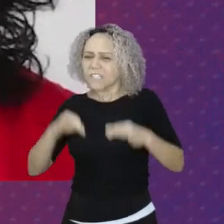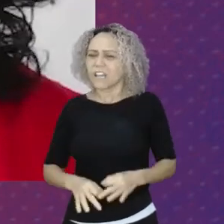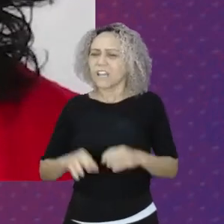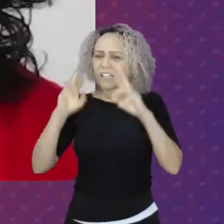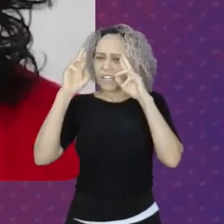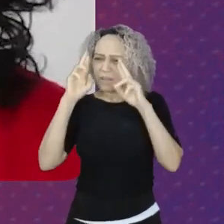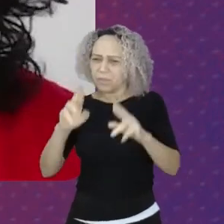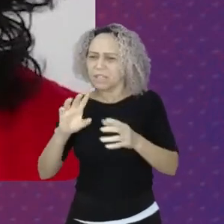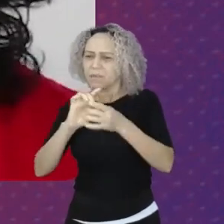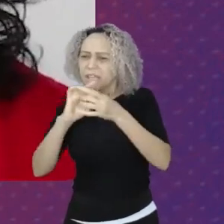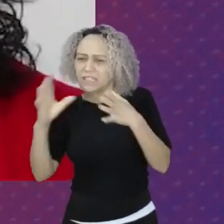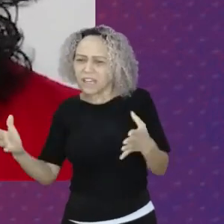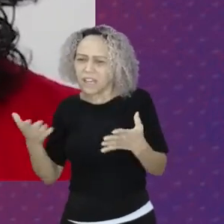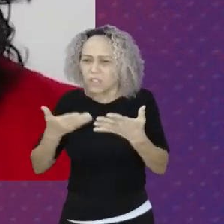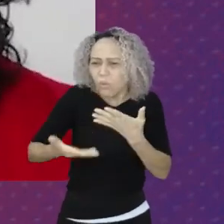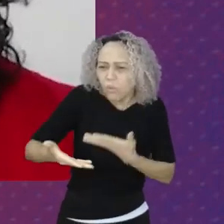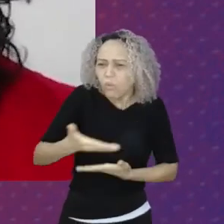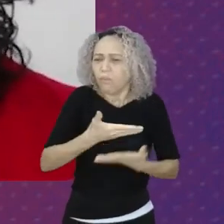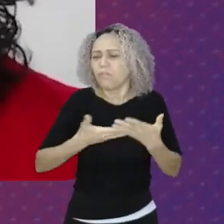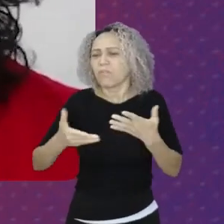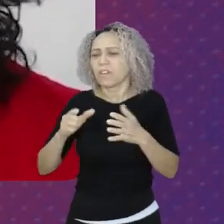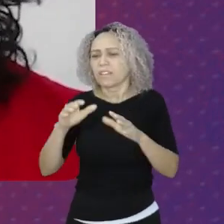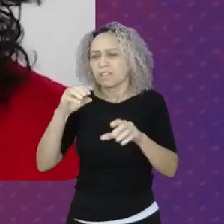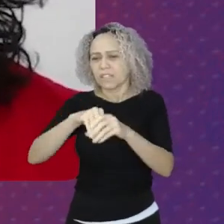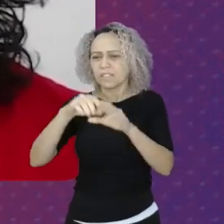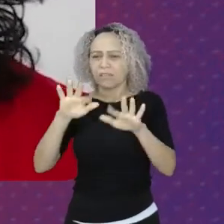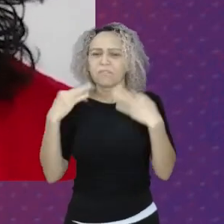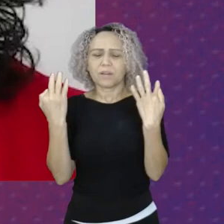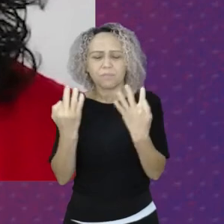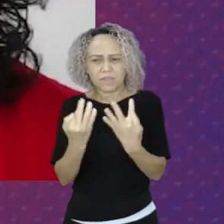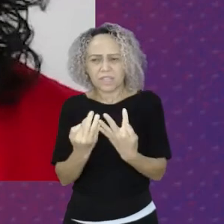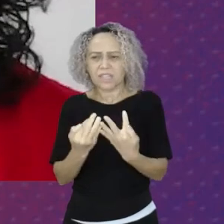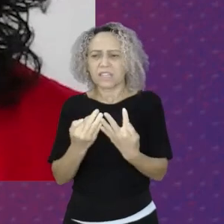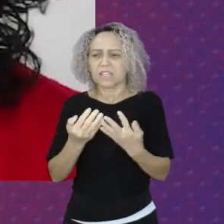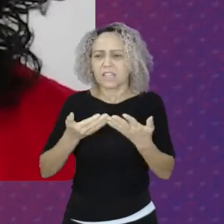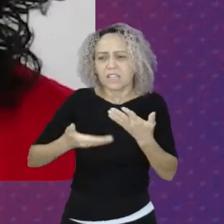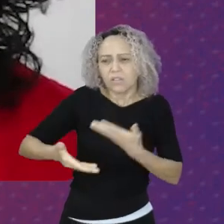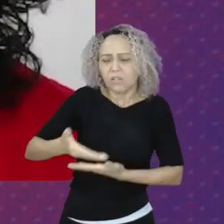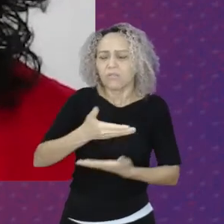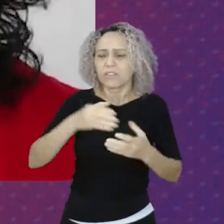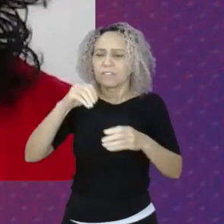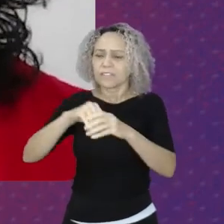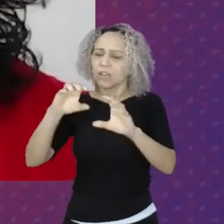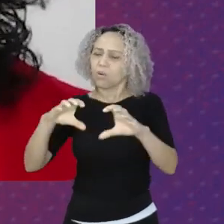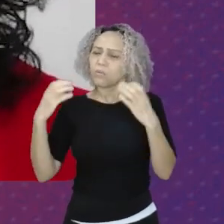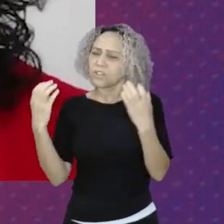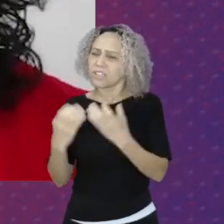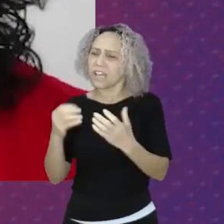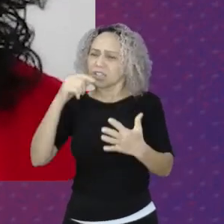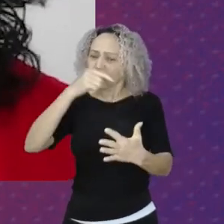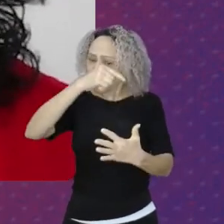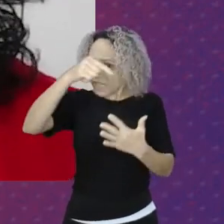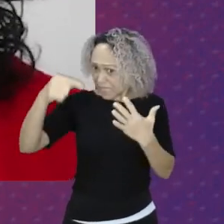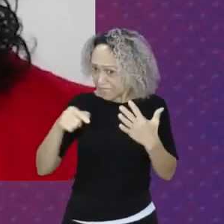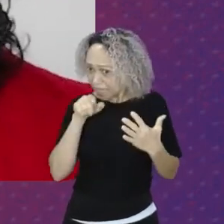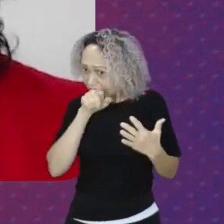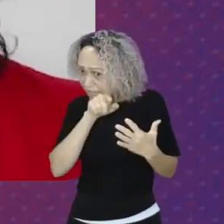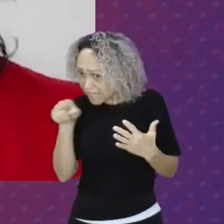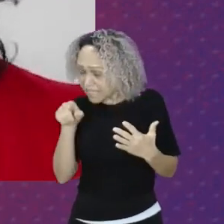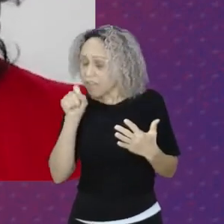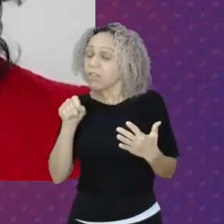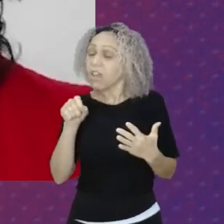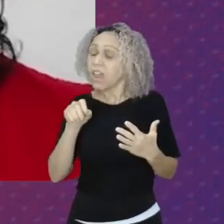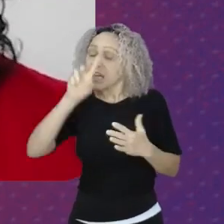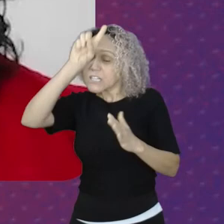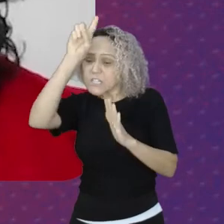dignidade, respeito, liberdade, convivência familiar e comunitária. E por que é importante